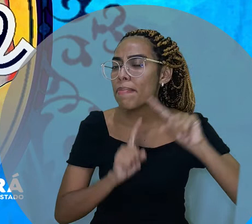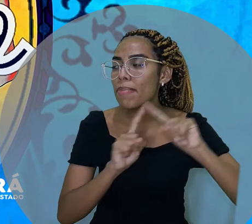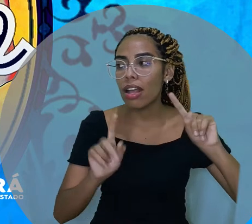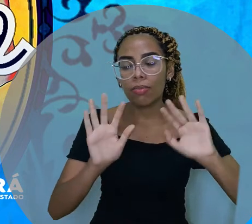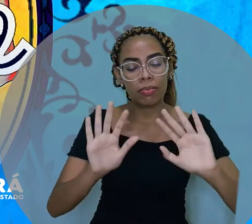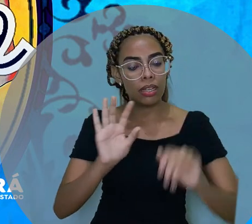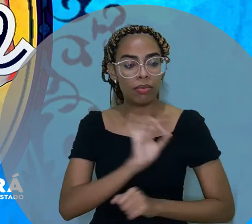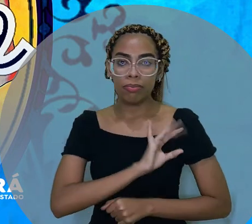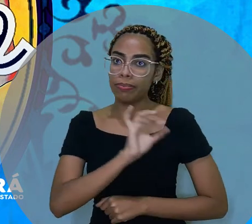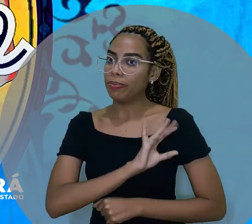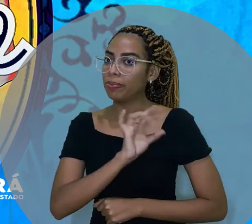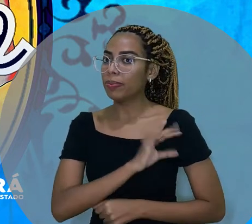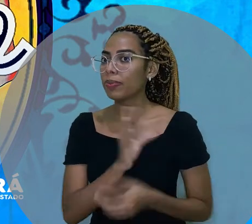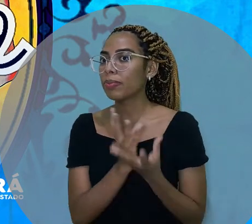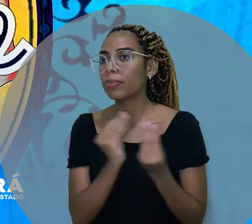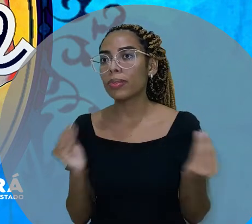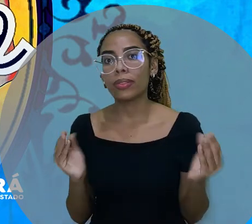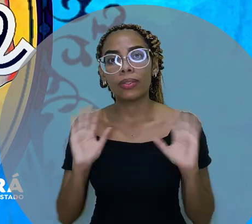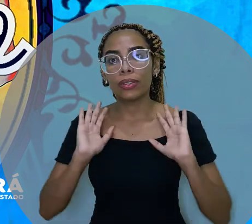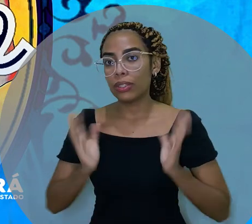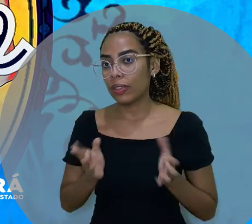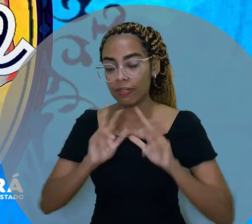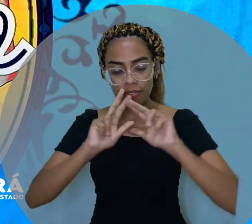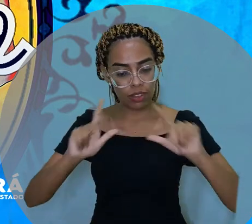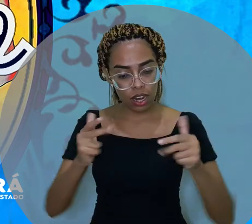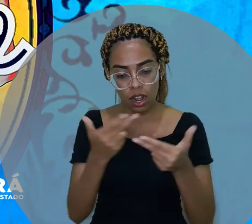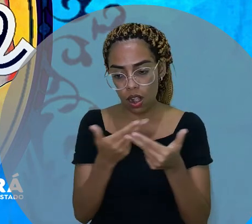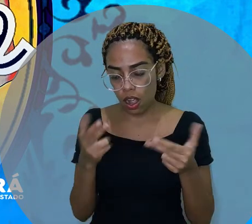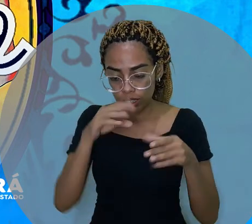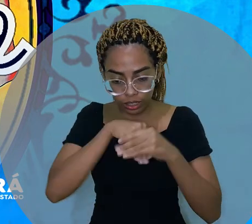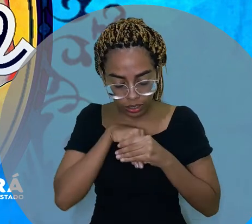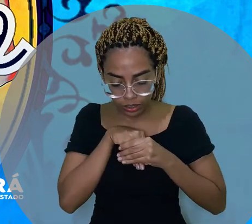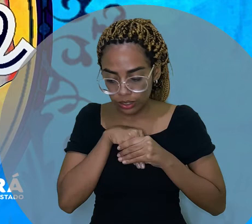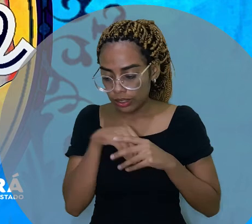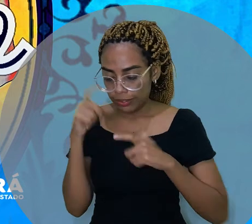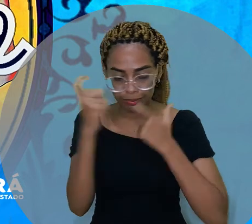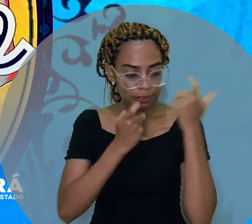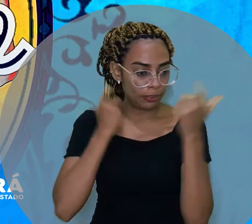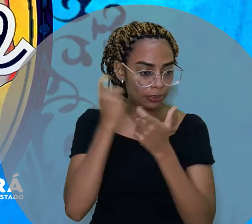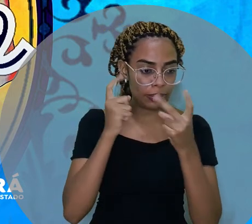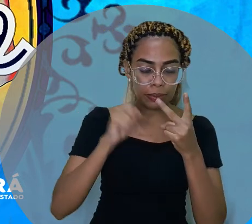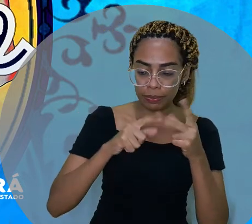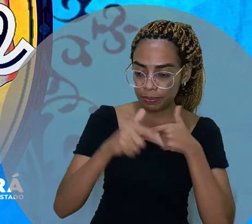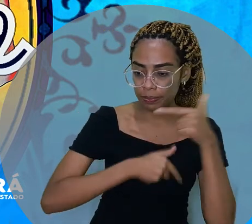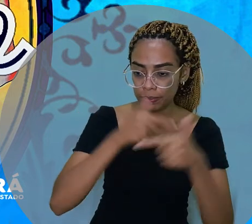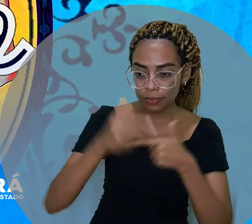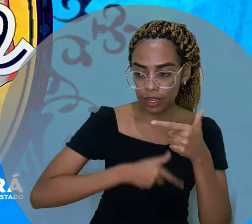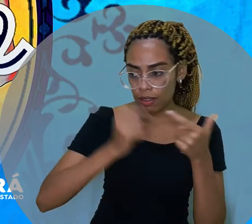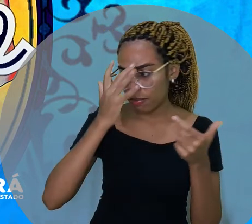Paulo também imaginava situações, mas era tomado de medo. Haviam tantas